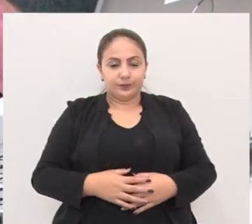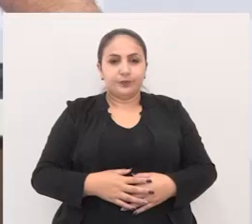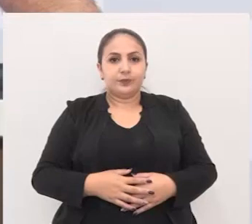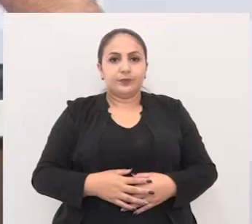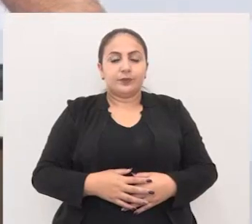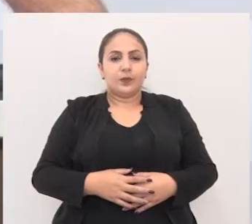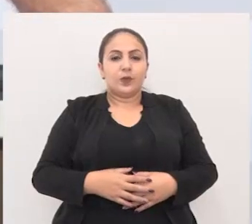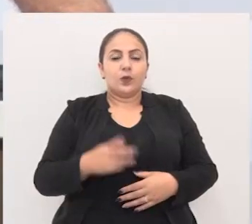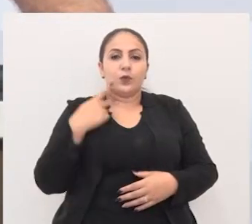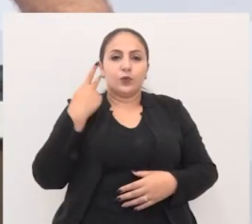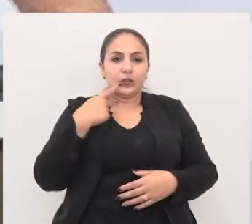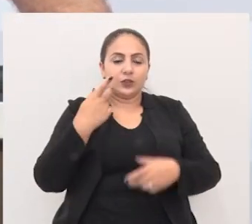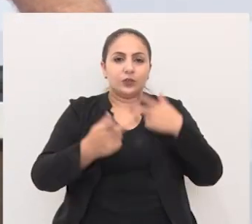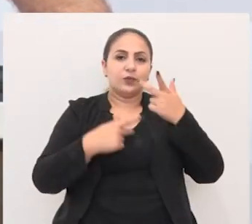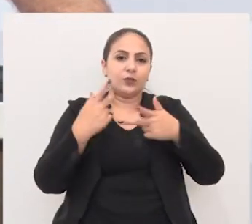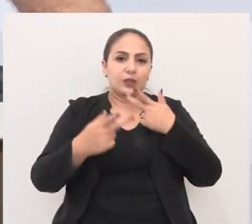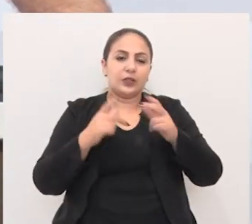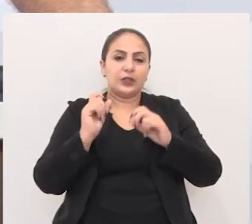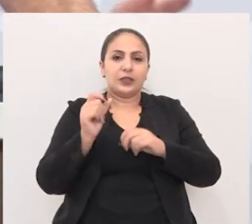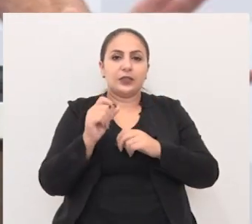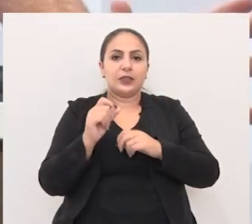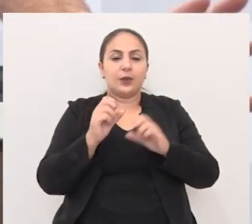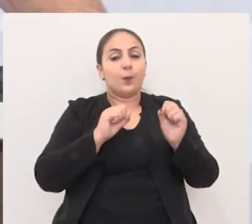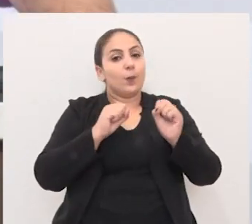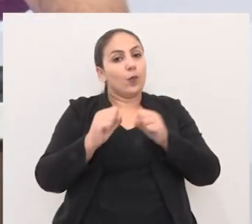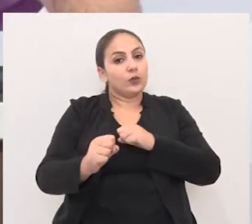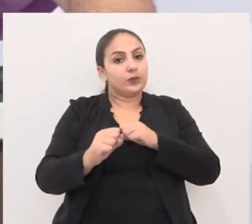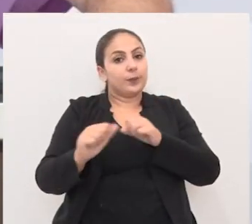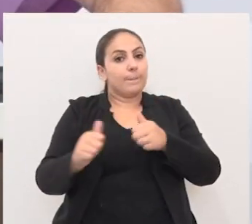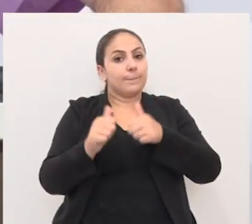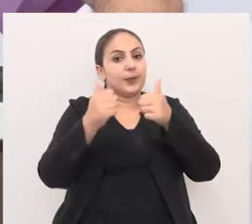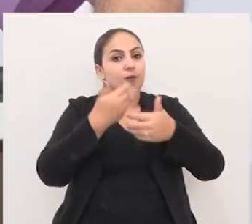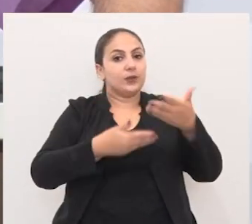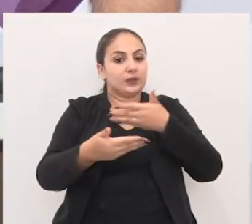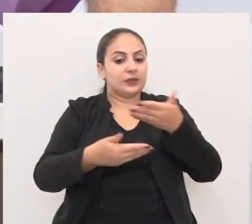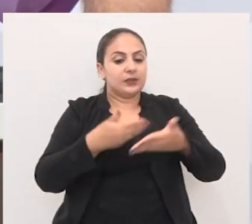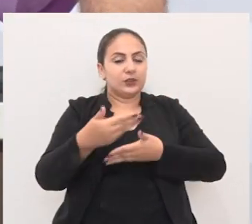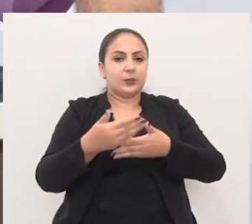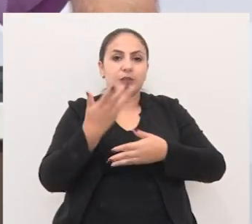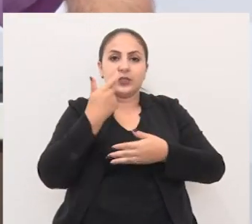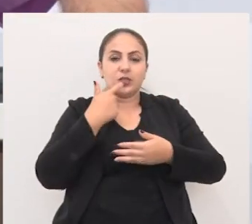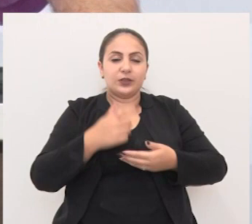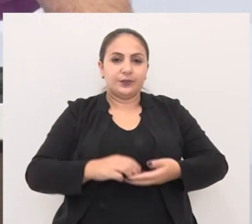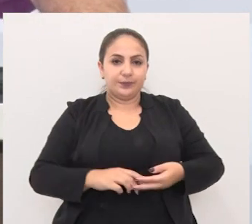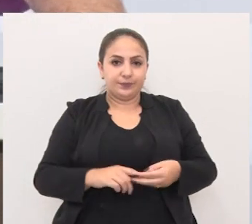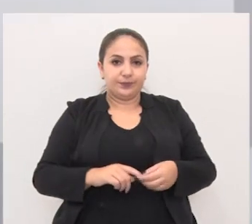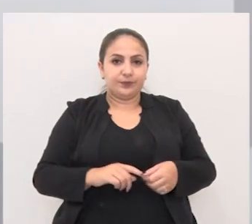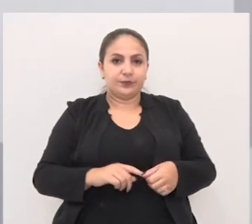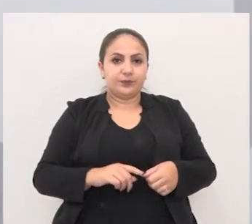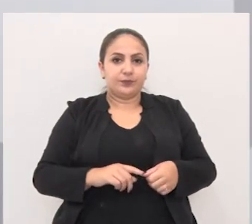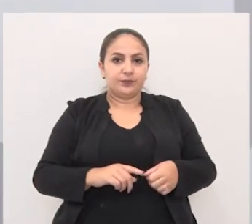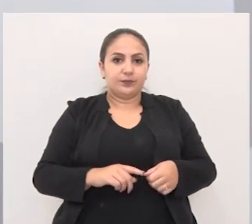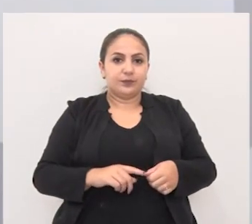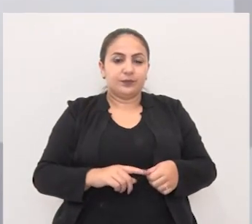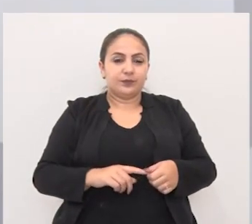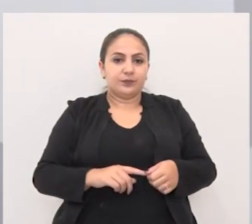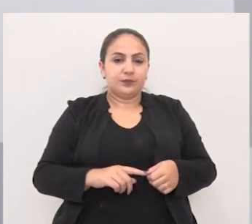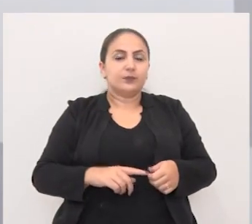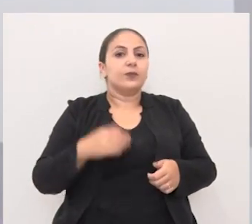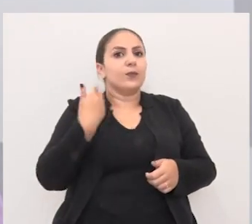infantil. Segundo o vereador, a medida vai possibilitar um melhor atendimento às crianças. Temos